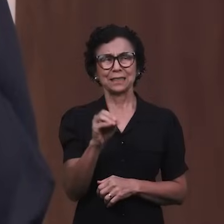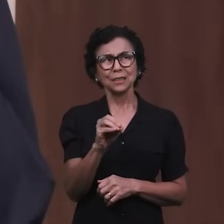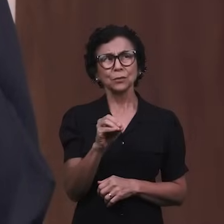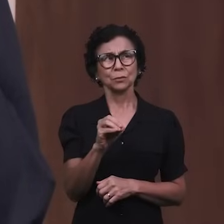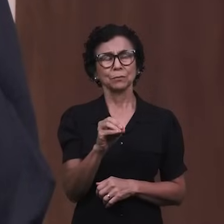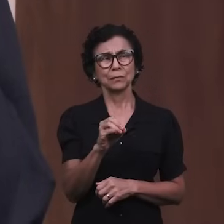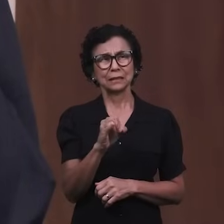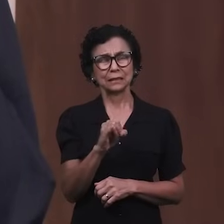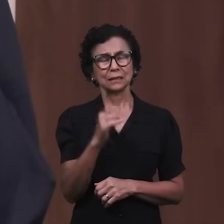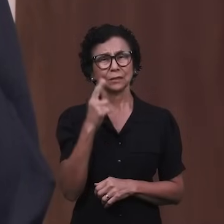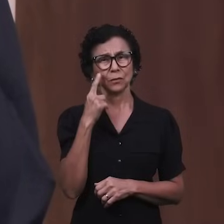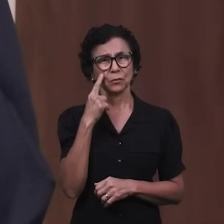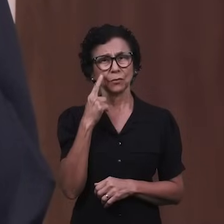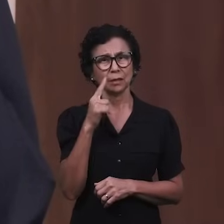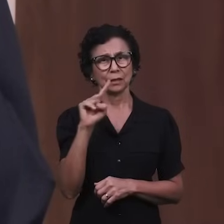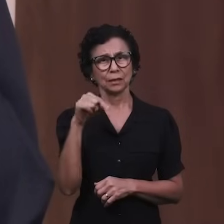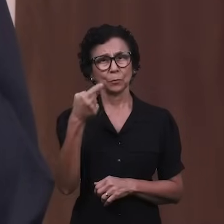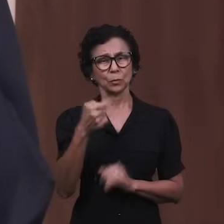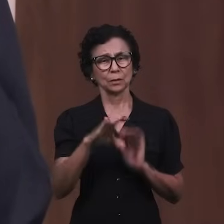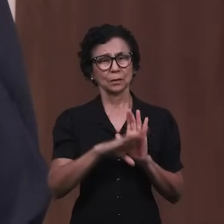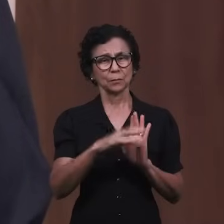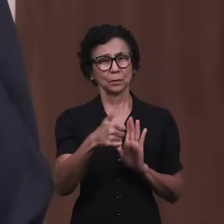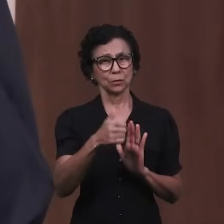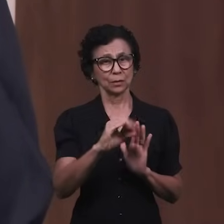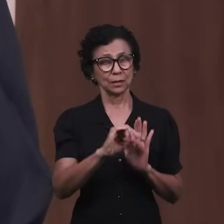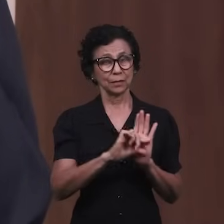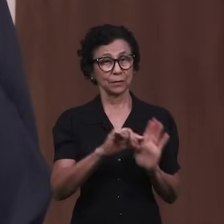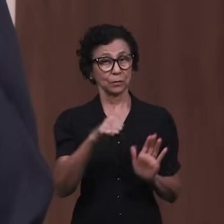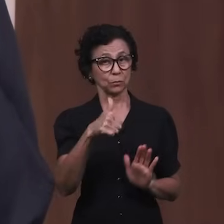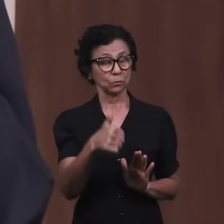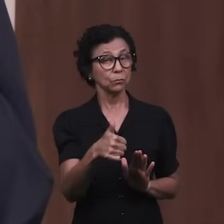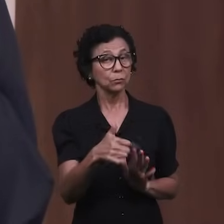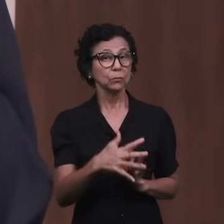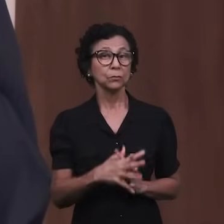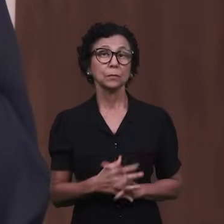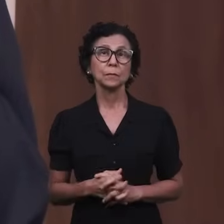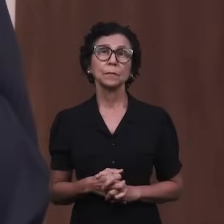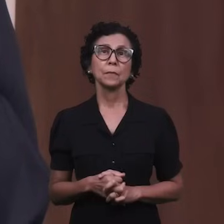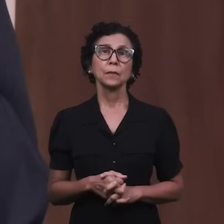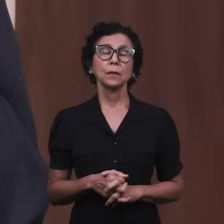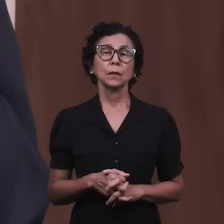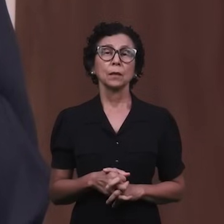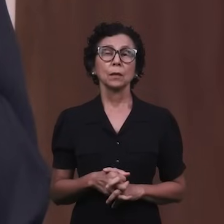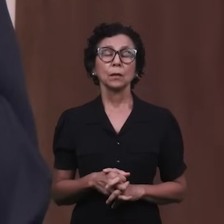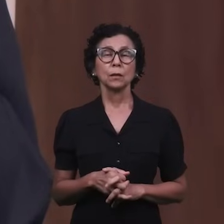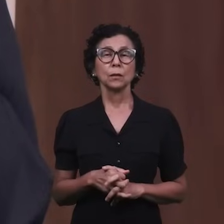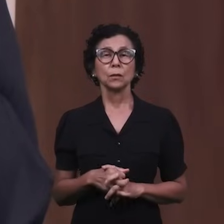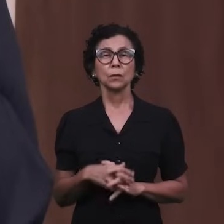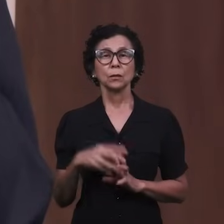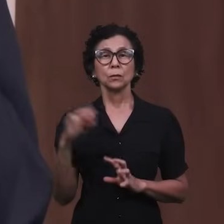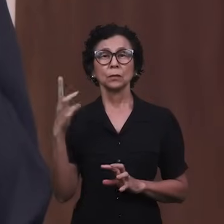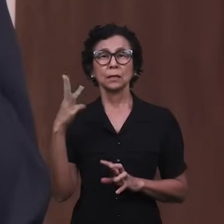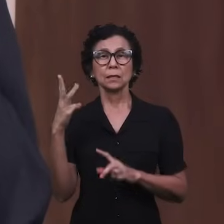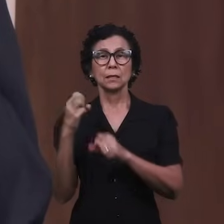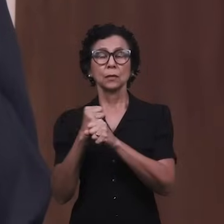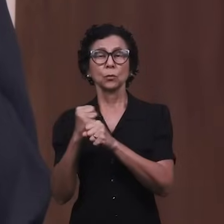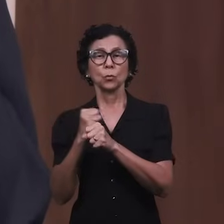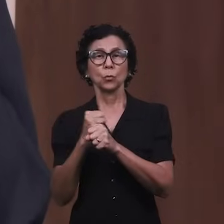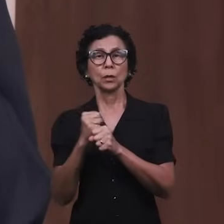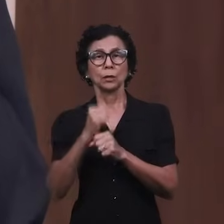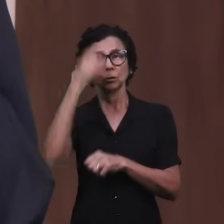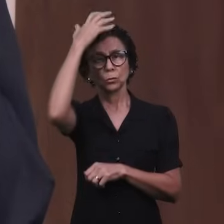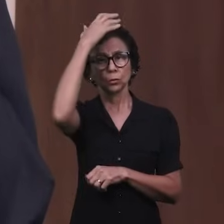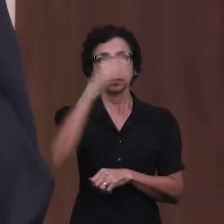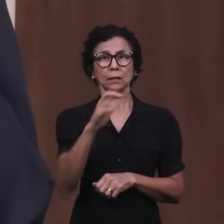ficou, se tomar o capítulo 10, que nós vamos ver lá na frente, verso 1, diz assim: no ano 3º do